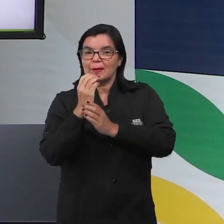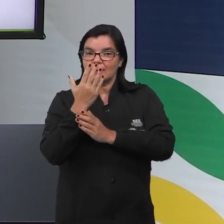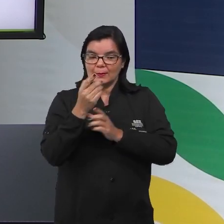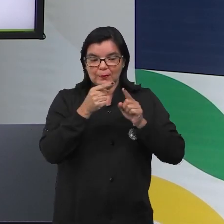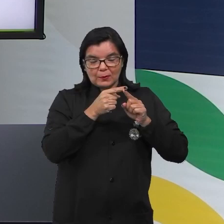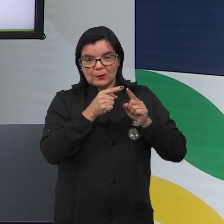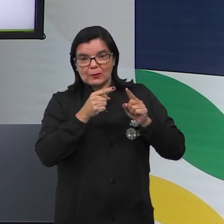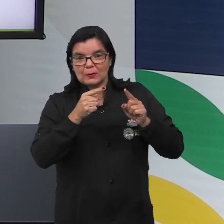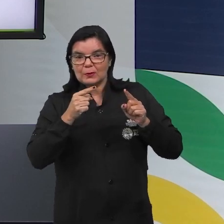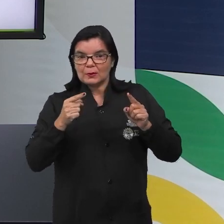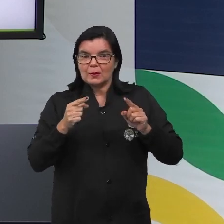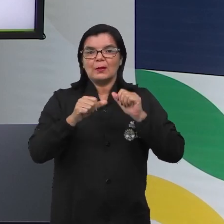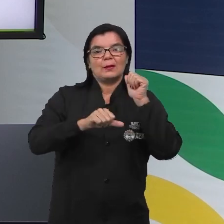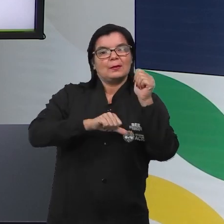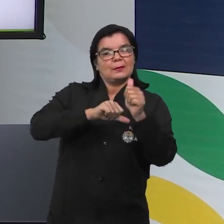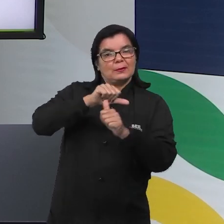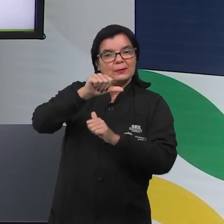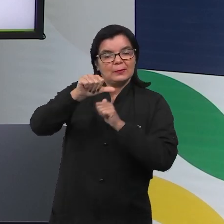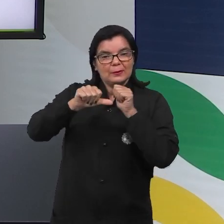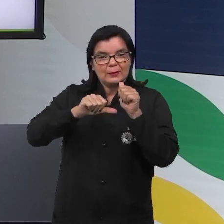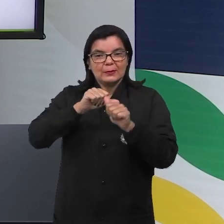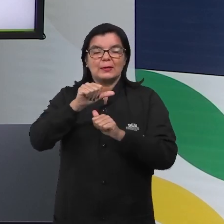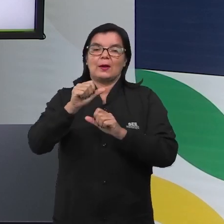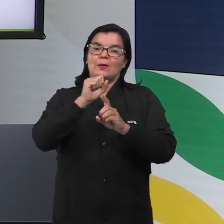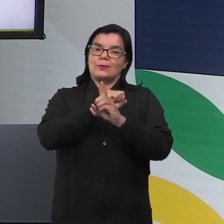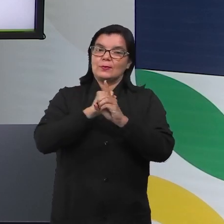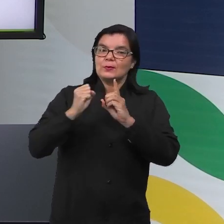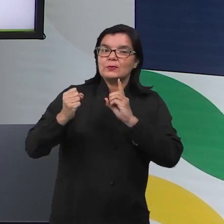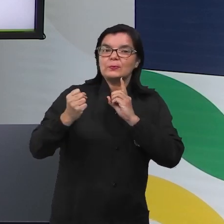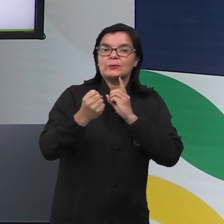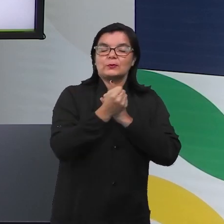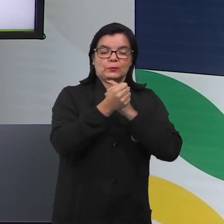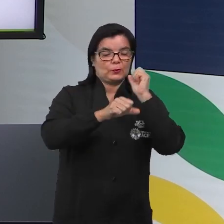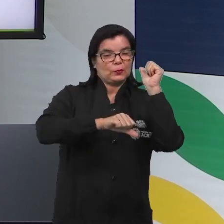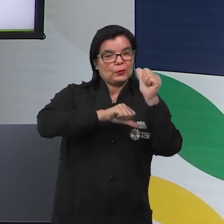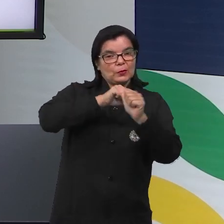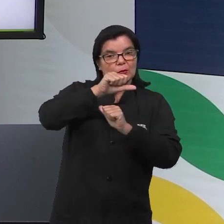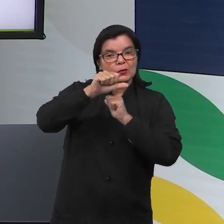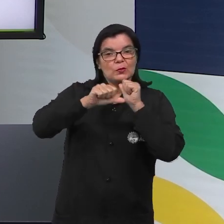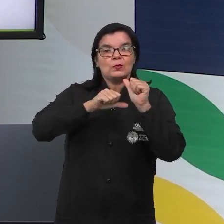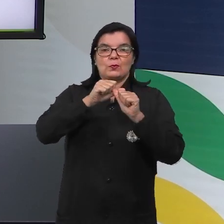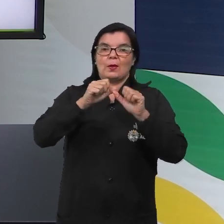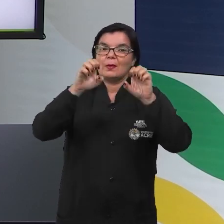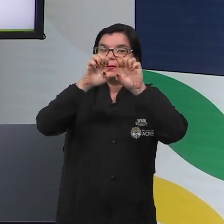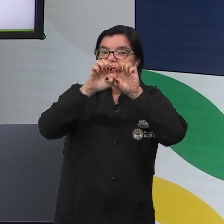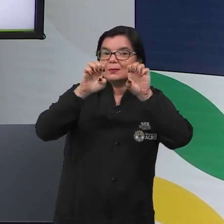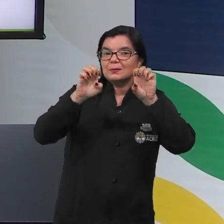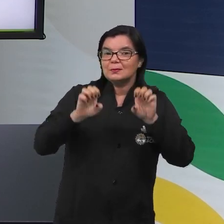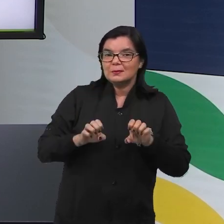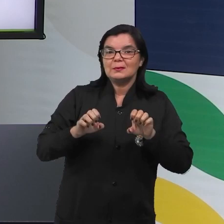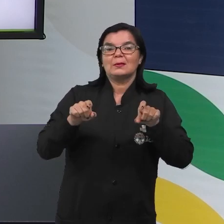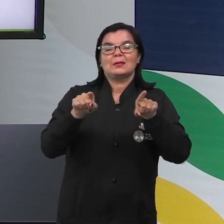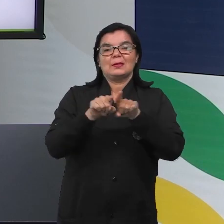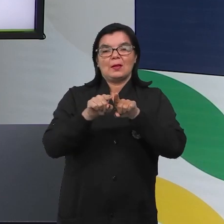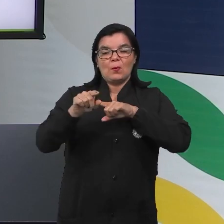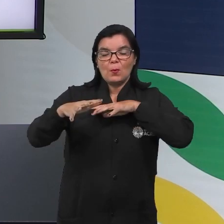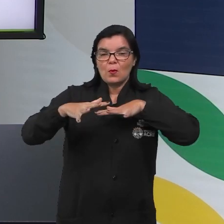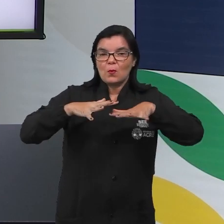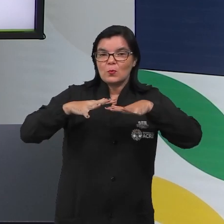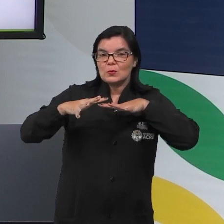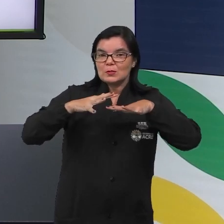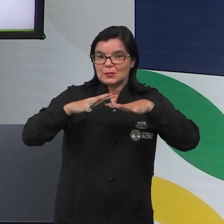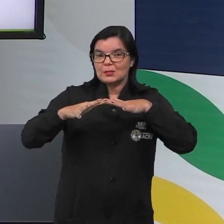nesse período transformações sociais, transformações estruturais que movimentam